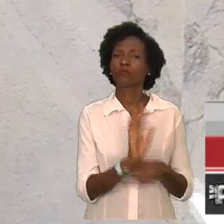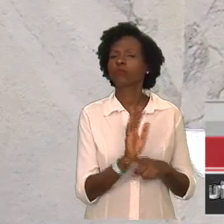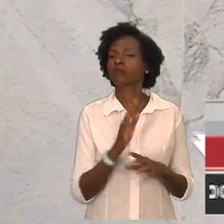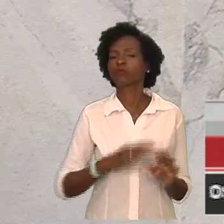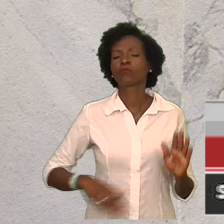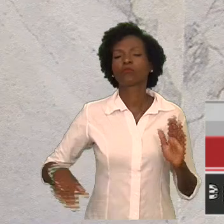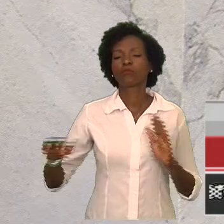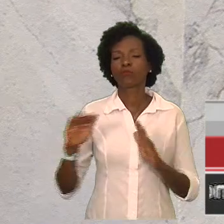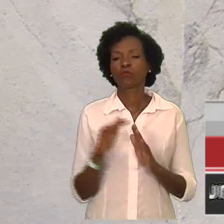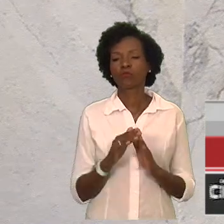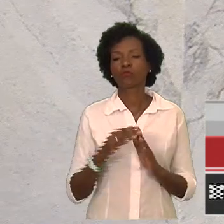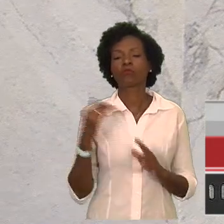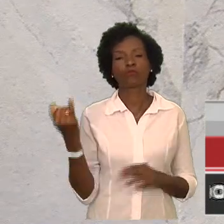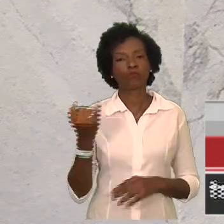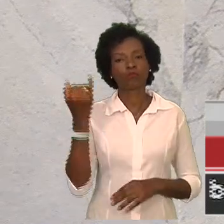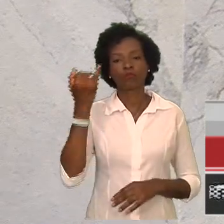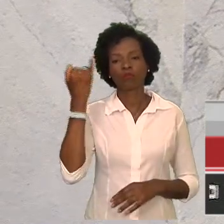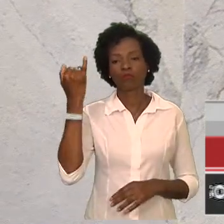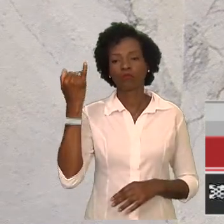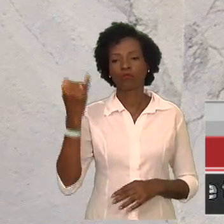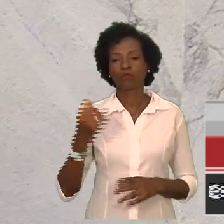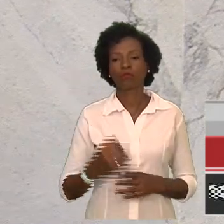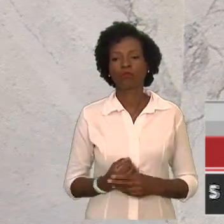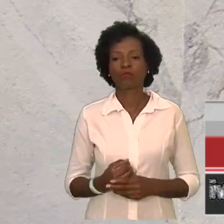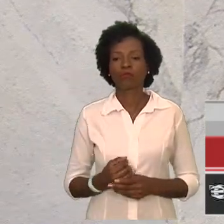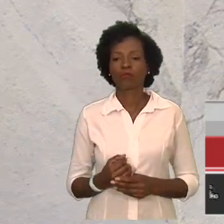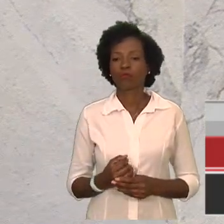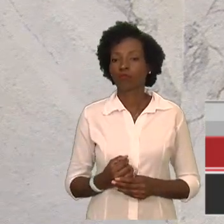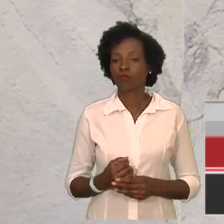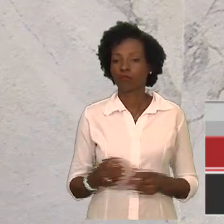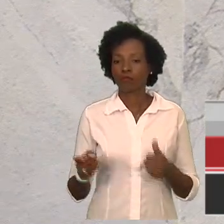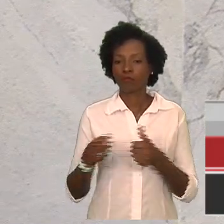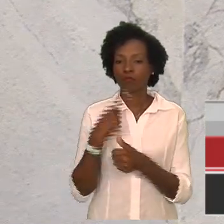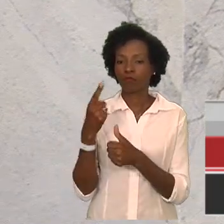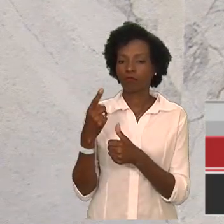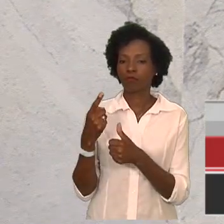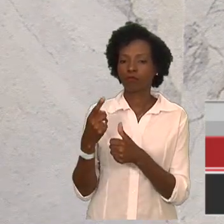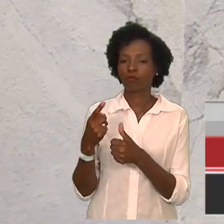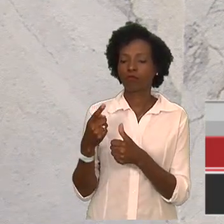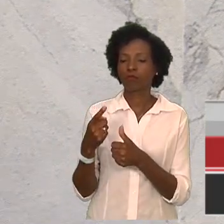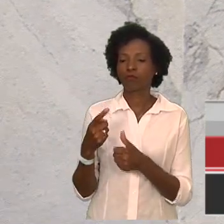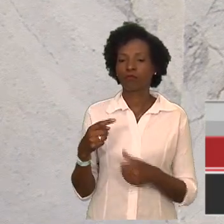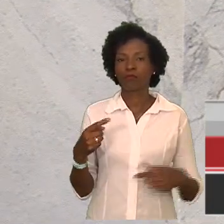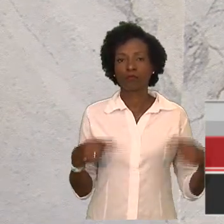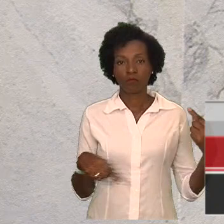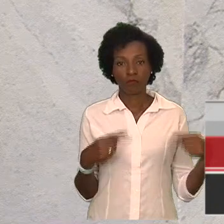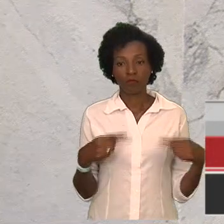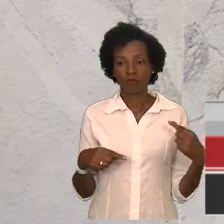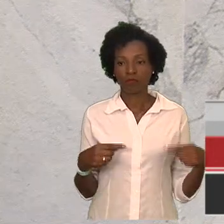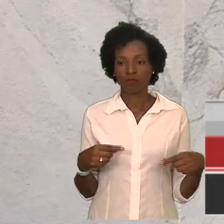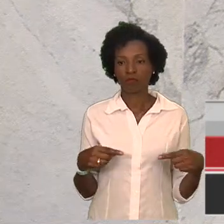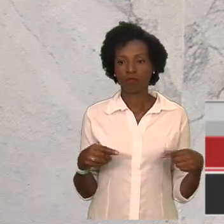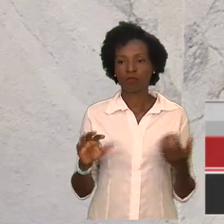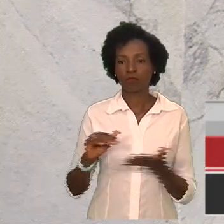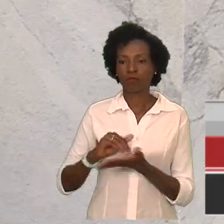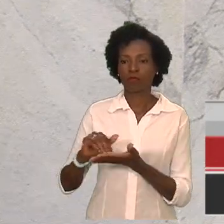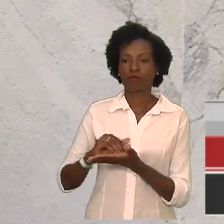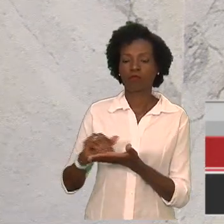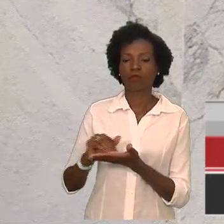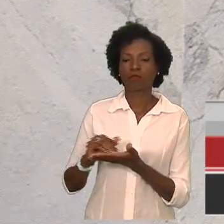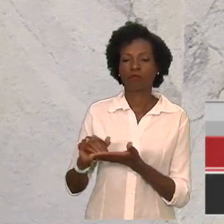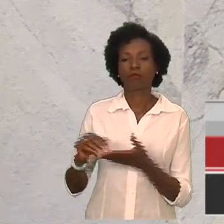elas são importantes ea primeira o a primeira discussão que nós fizemos com o secretário em relação